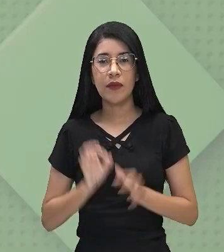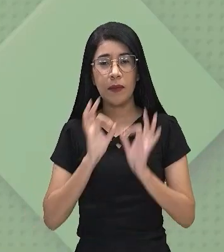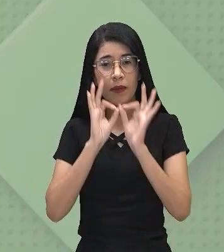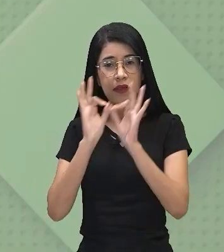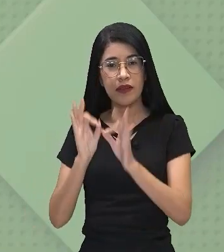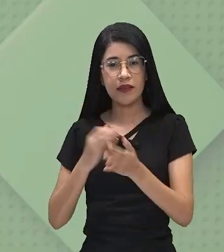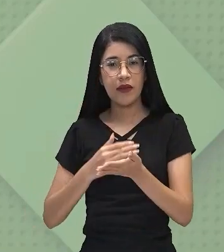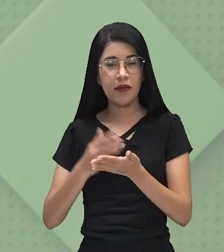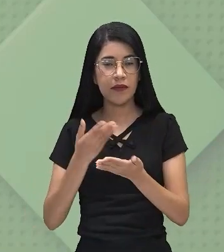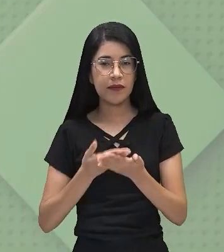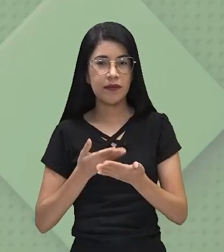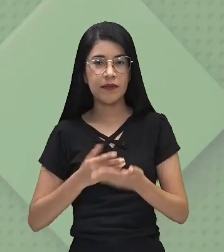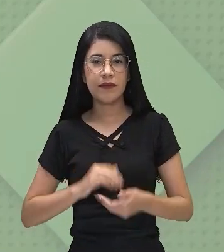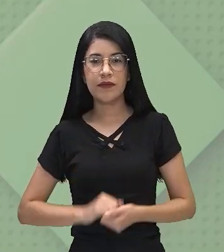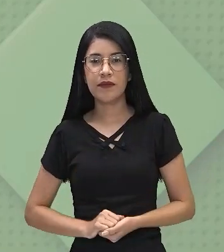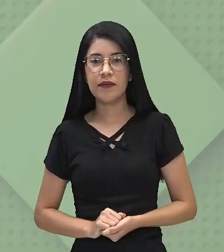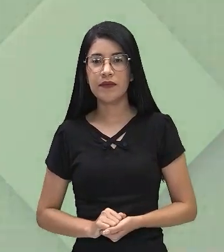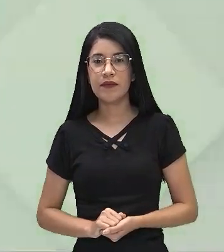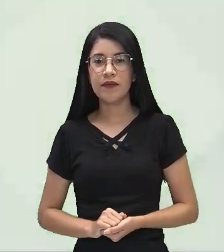a nossa aula começa agora.